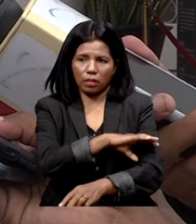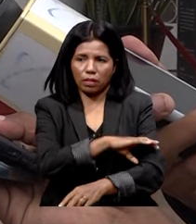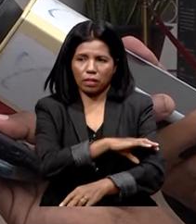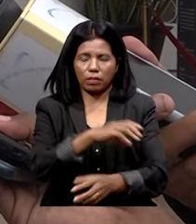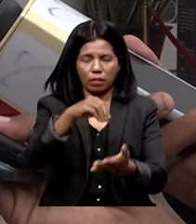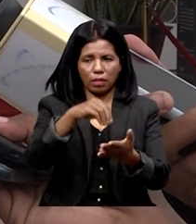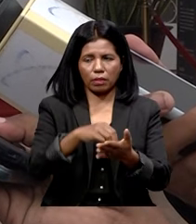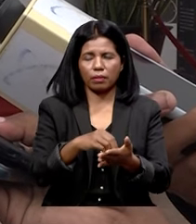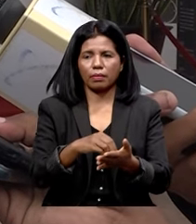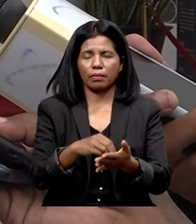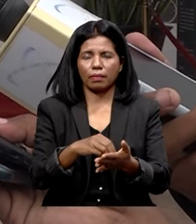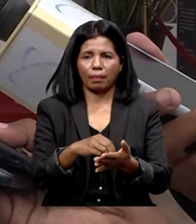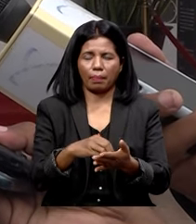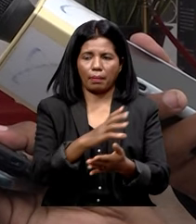garante